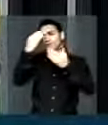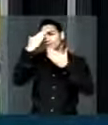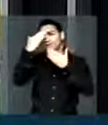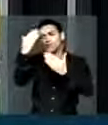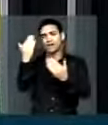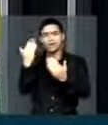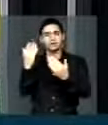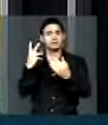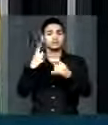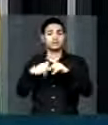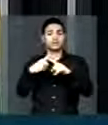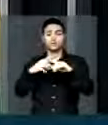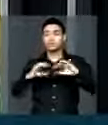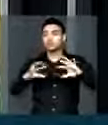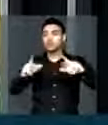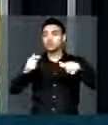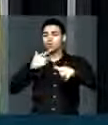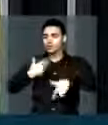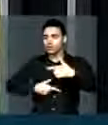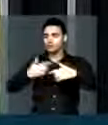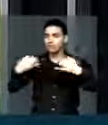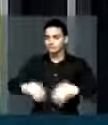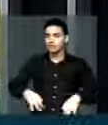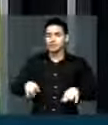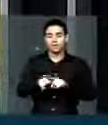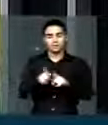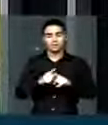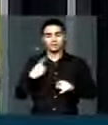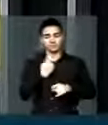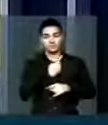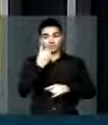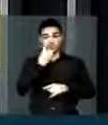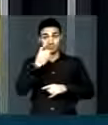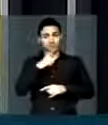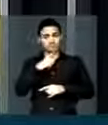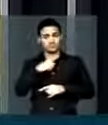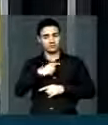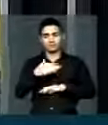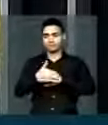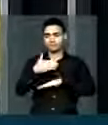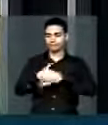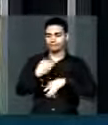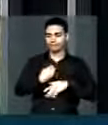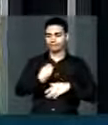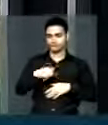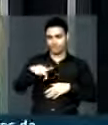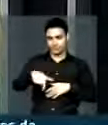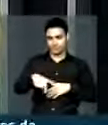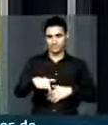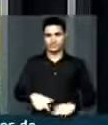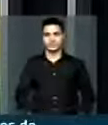por tudo aquilo que fazem, inclusive por nós deputados que frequentamos esta casa.